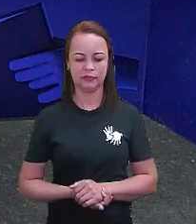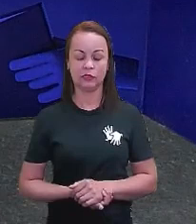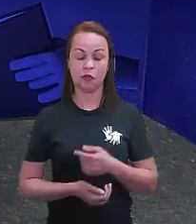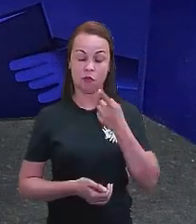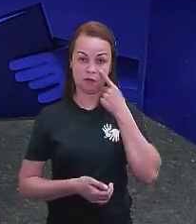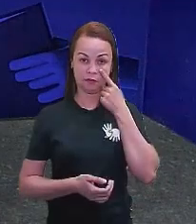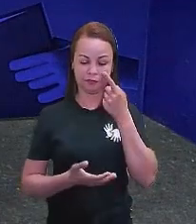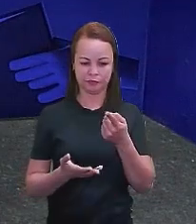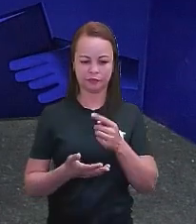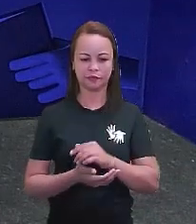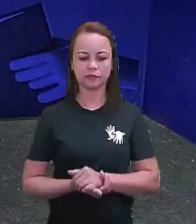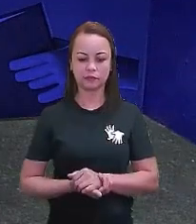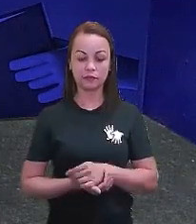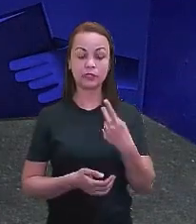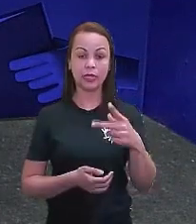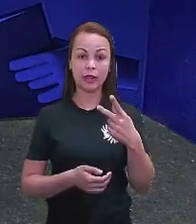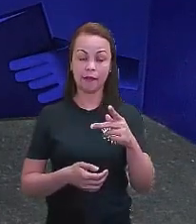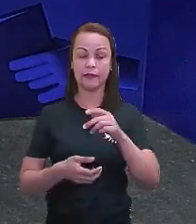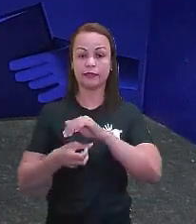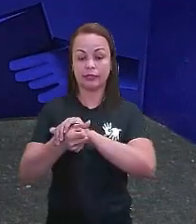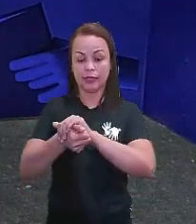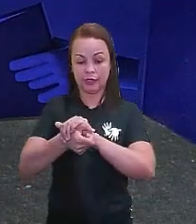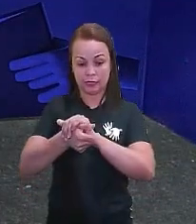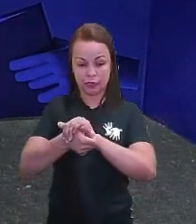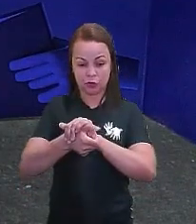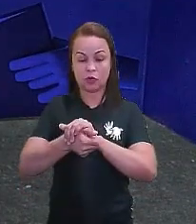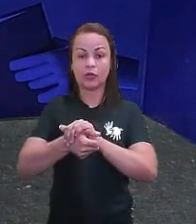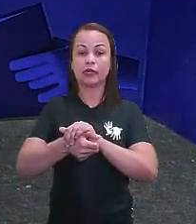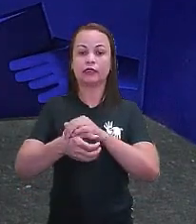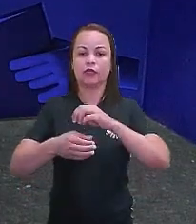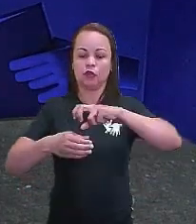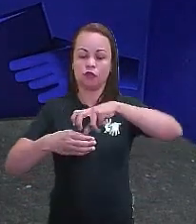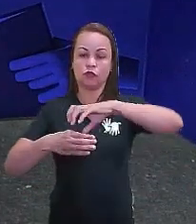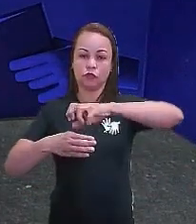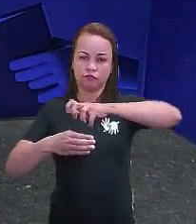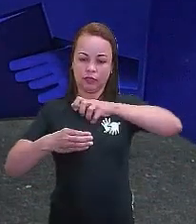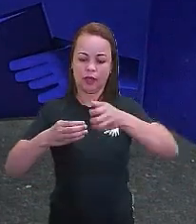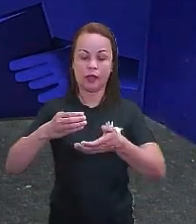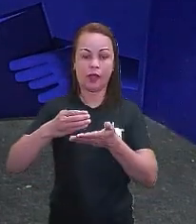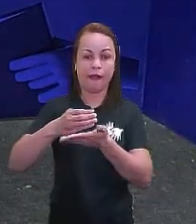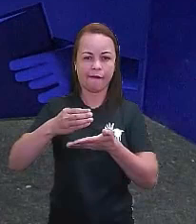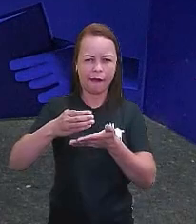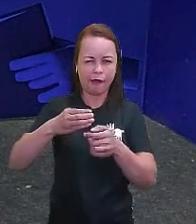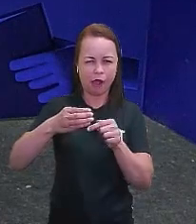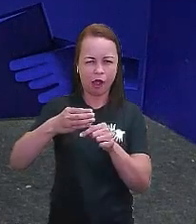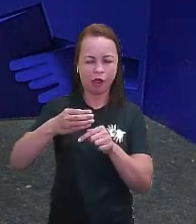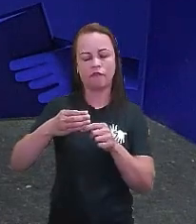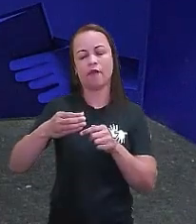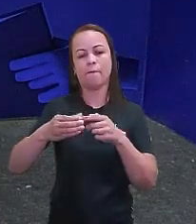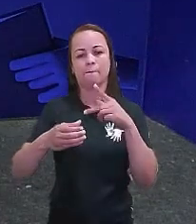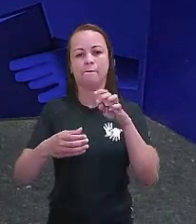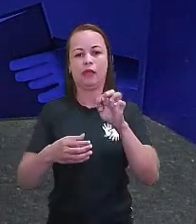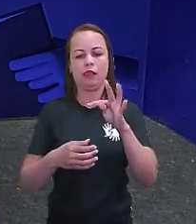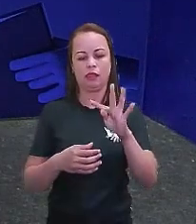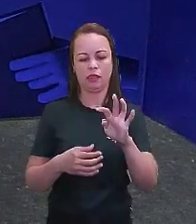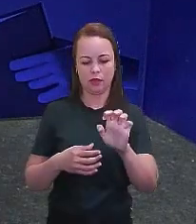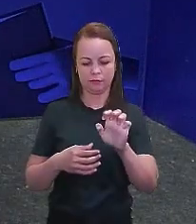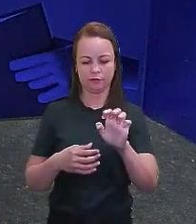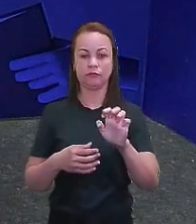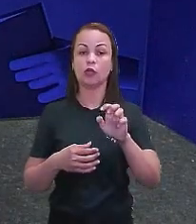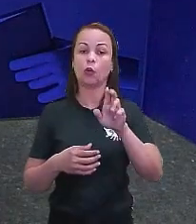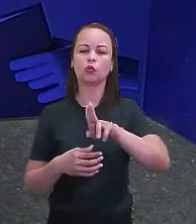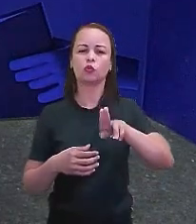vocês verem. Essa tartaruga aqui, que tem o fundo da garrafa PET, eu utilizei uma garrafa verde. Eu trouxe aqui pra vocês